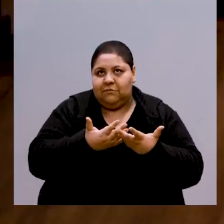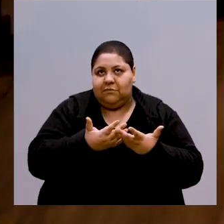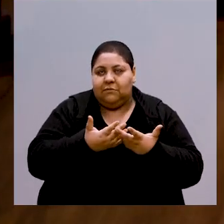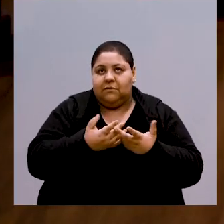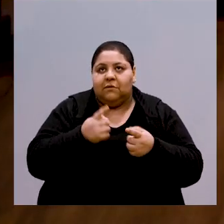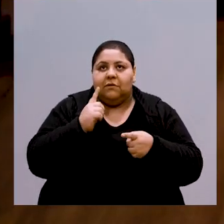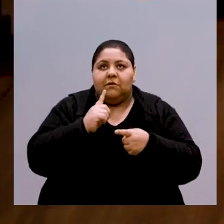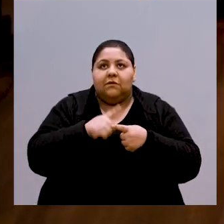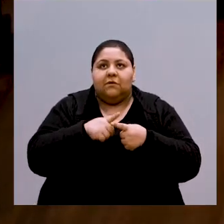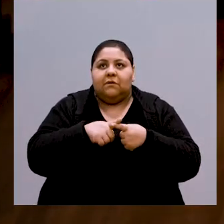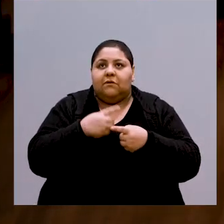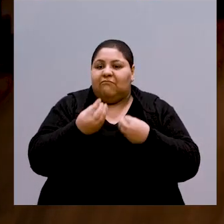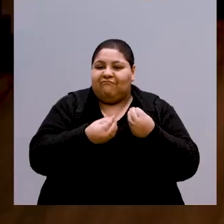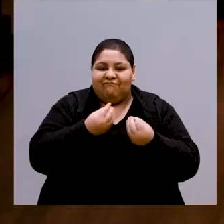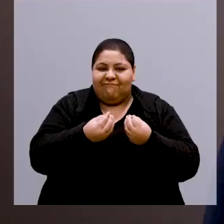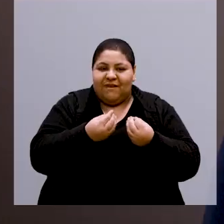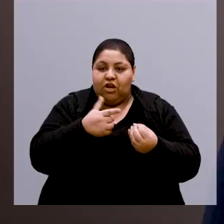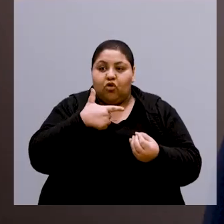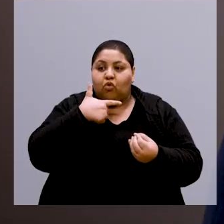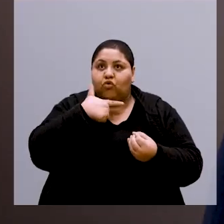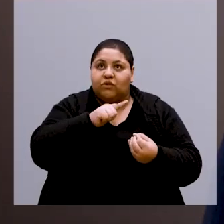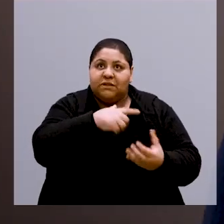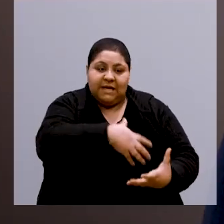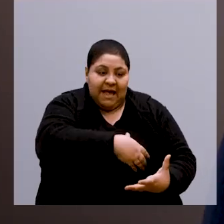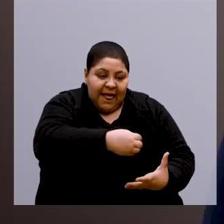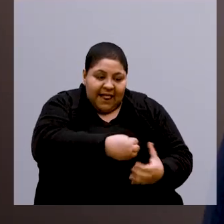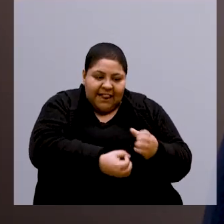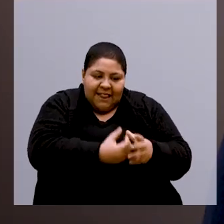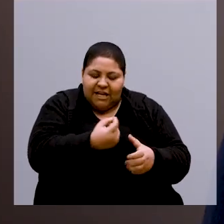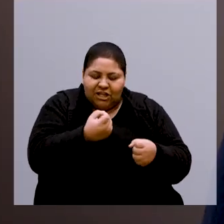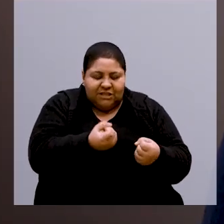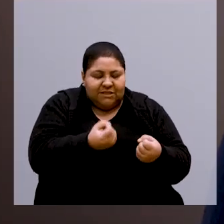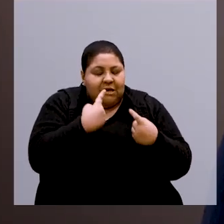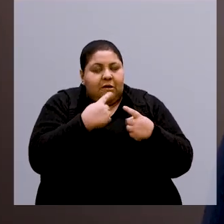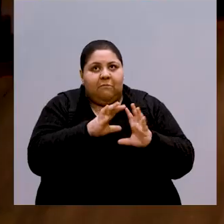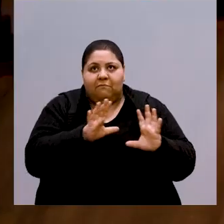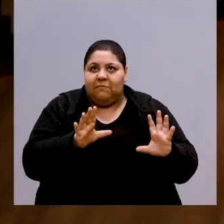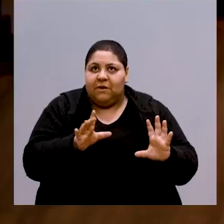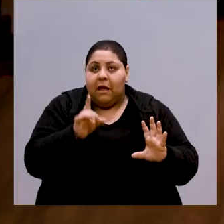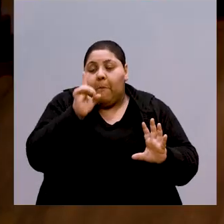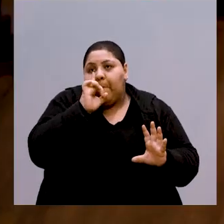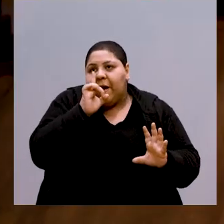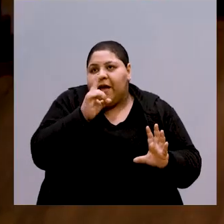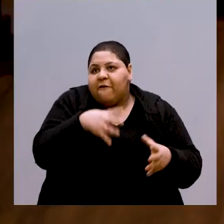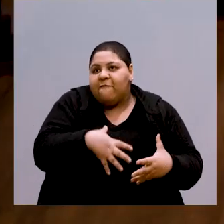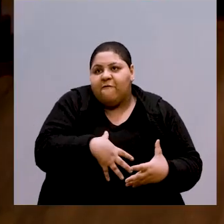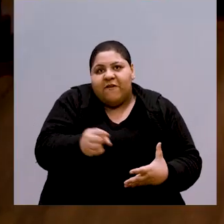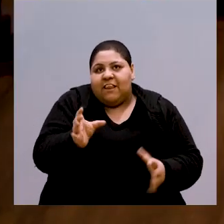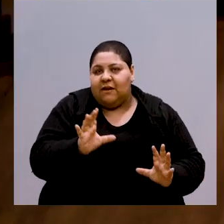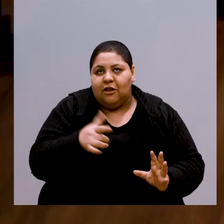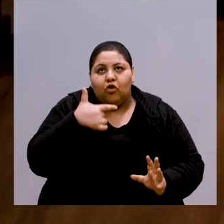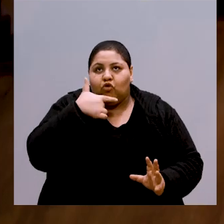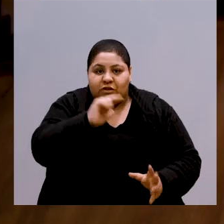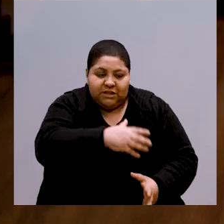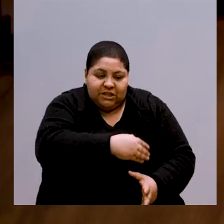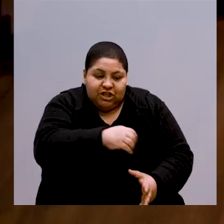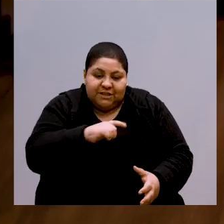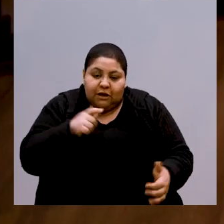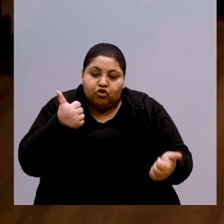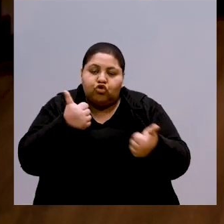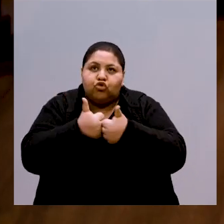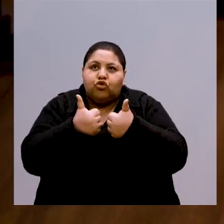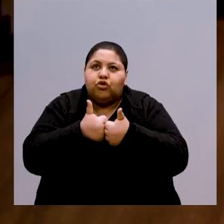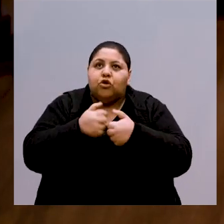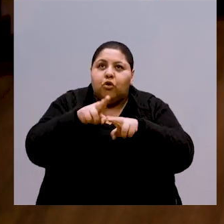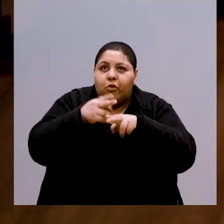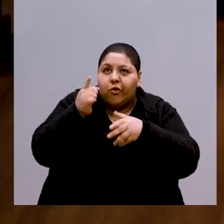dela. Porque depois se eu não estivesse perto dela, eu não conseguia produzir leite. É muito estranho, assim, uma coisa de mãe e filha. Então não era sempre que eu conseguia coletar,